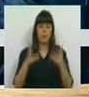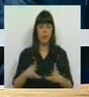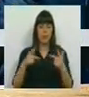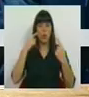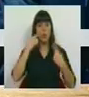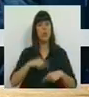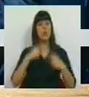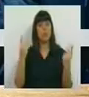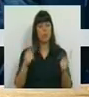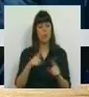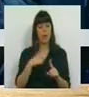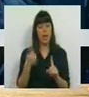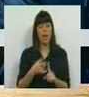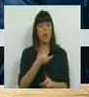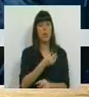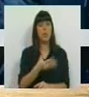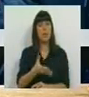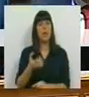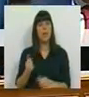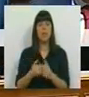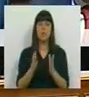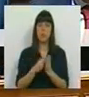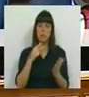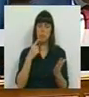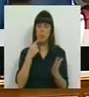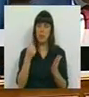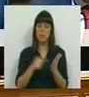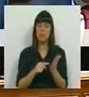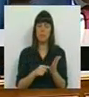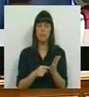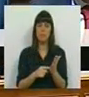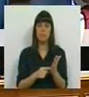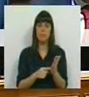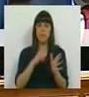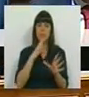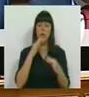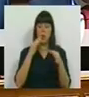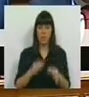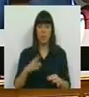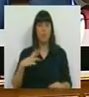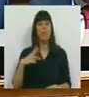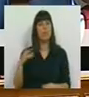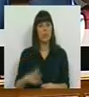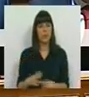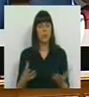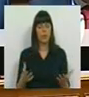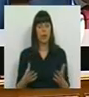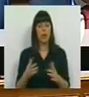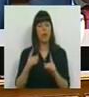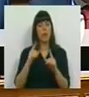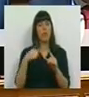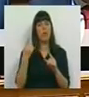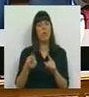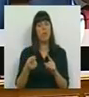contas públicas de 2015, tudo indica, se confirmará que Portugal,